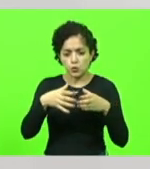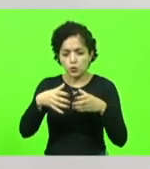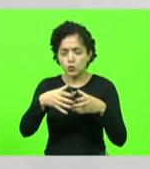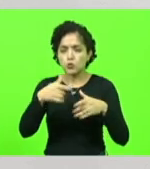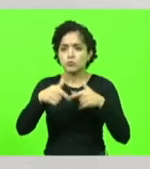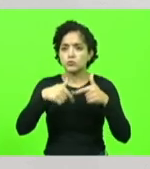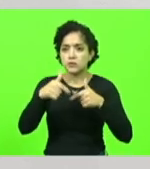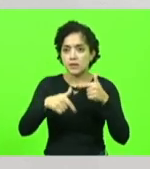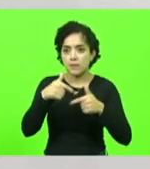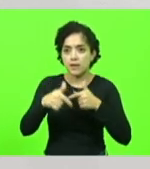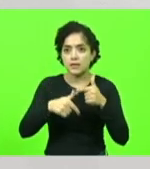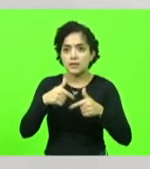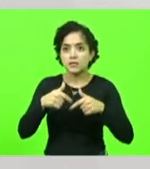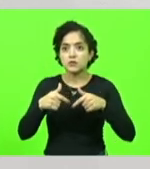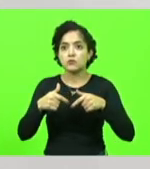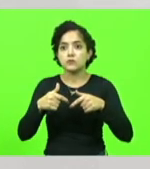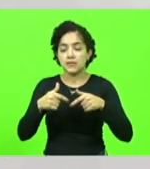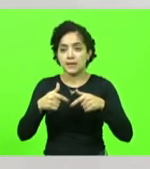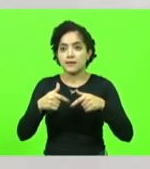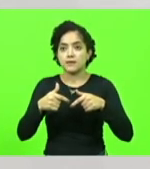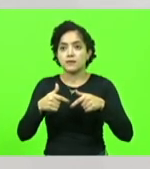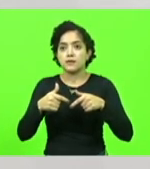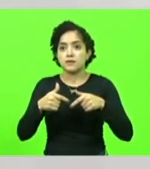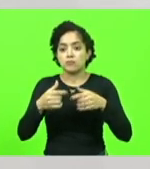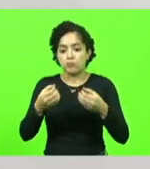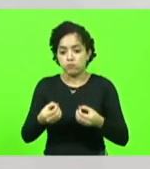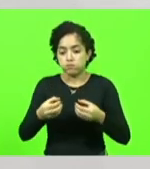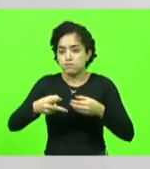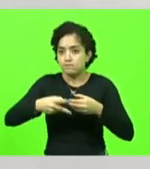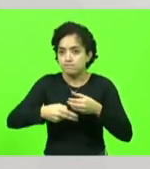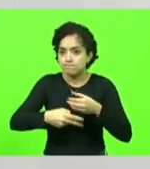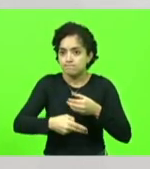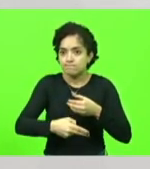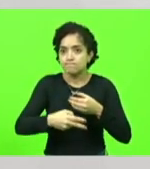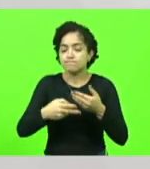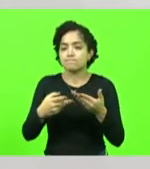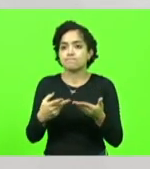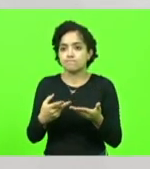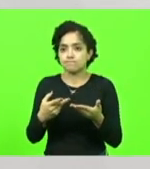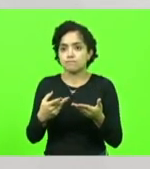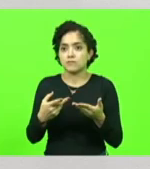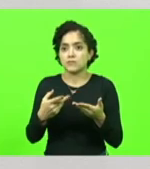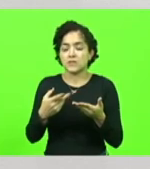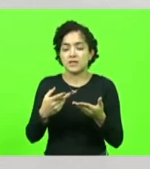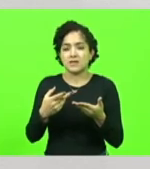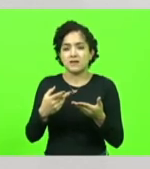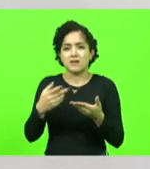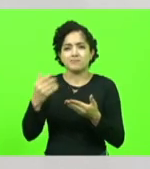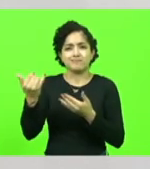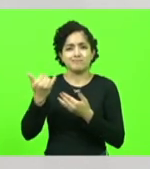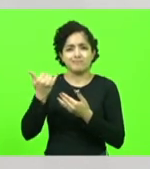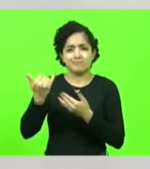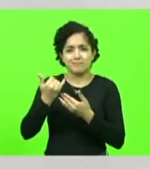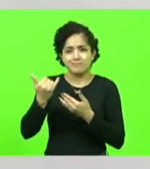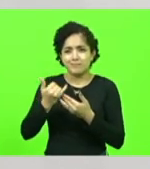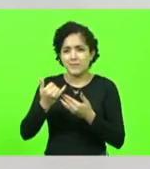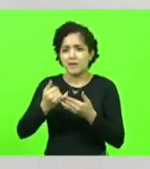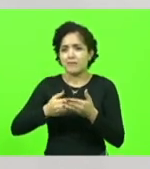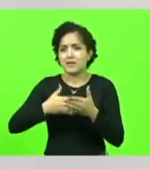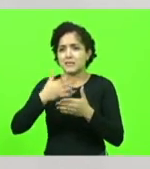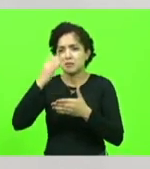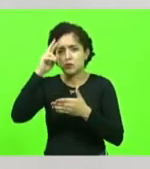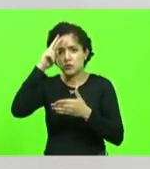escutei relatos altamente perversos do que as pessoas fazem com os animais, de colocar o